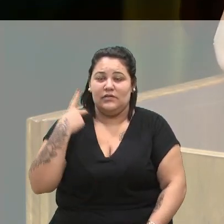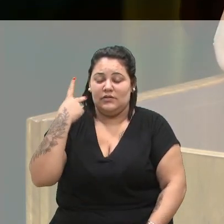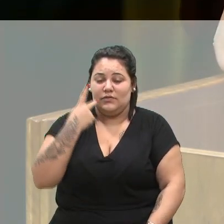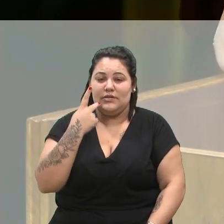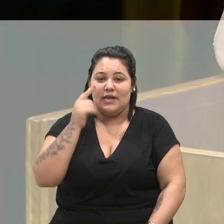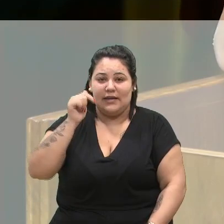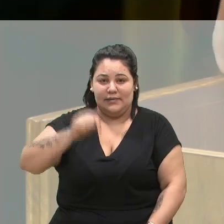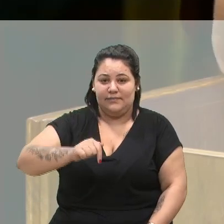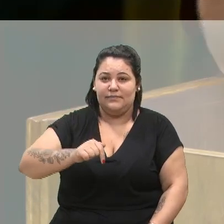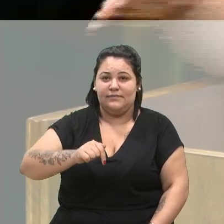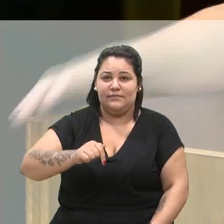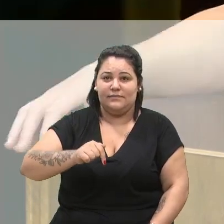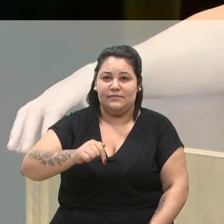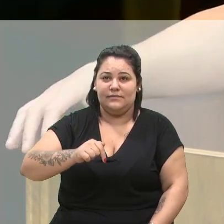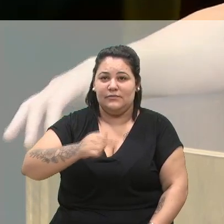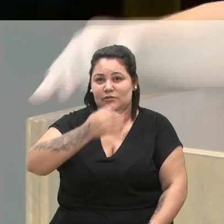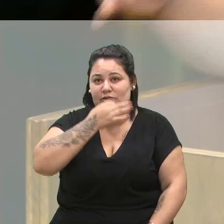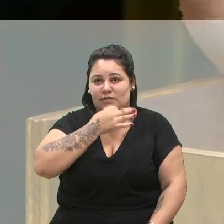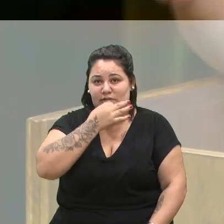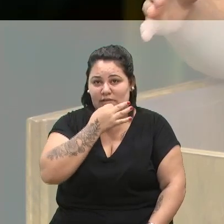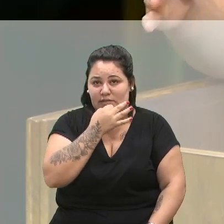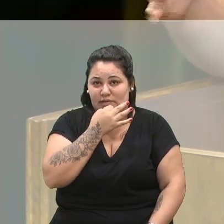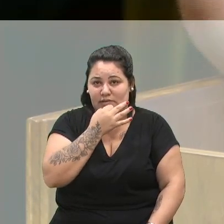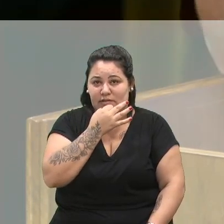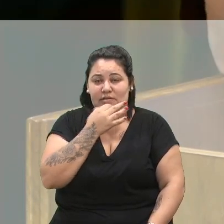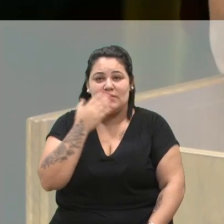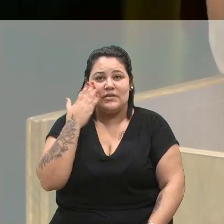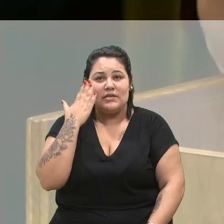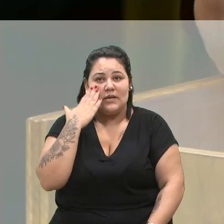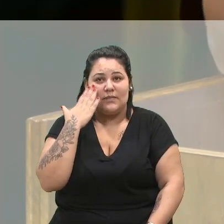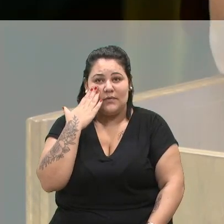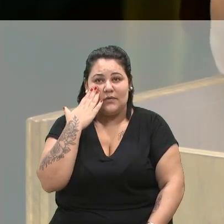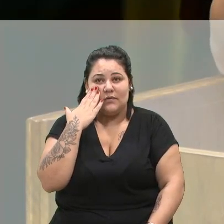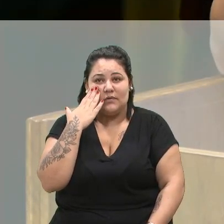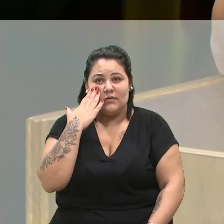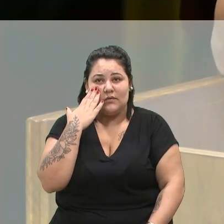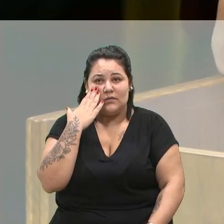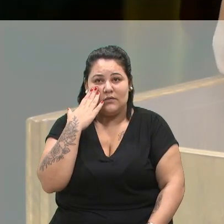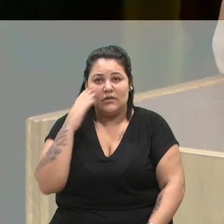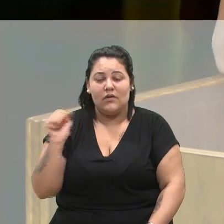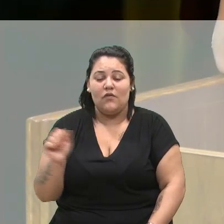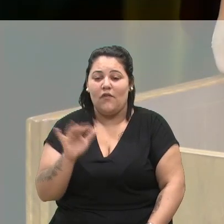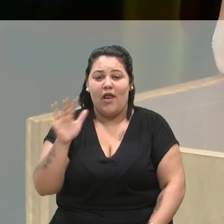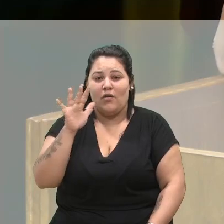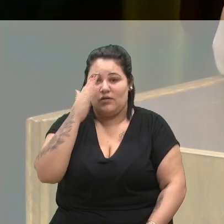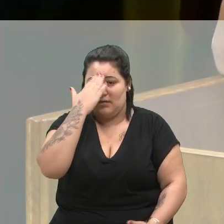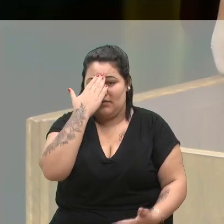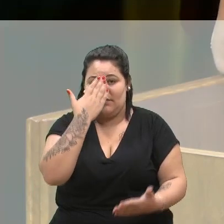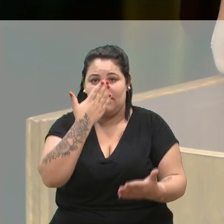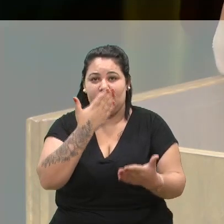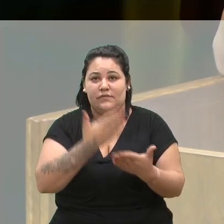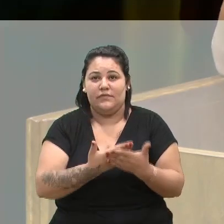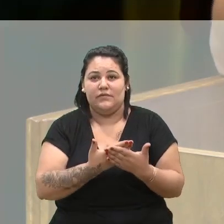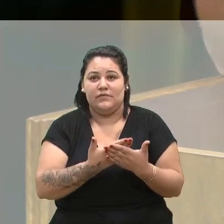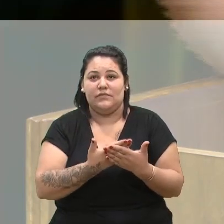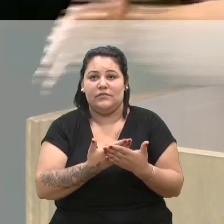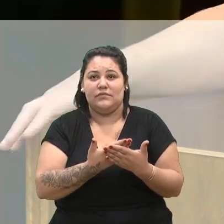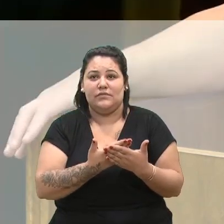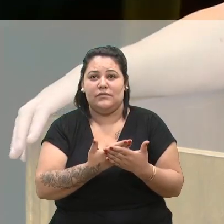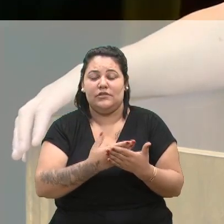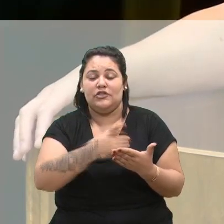vereadores de Caxias do Sul, sabem que o valor da confiança daqueles que lhe garantiram um